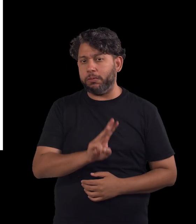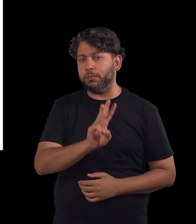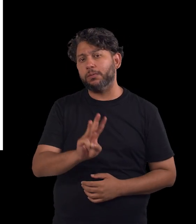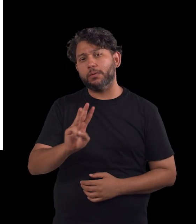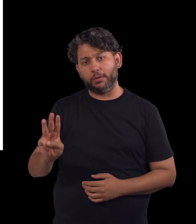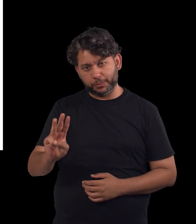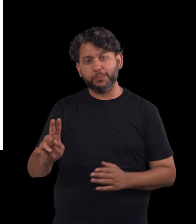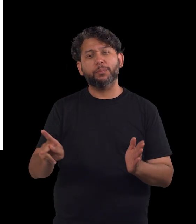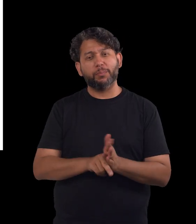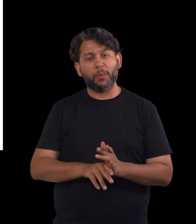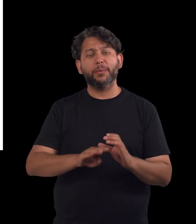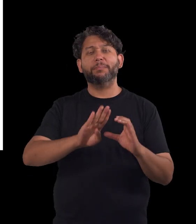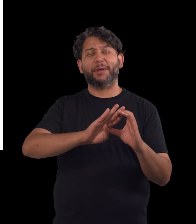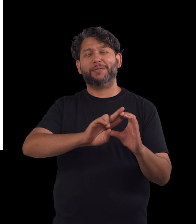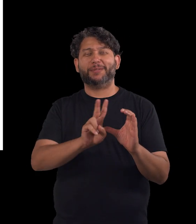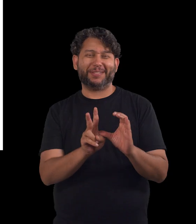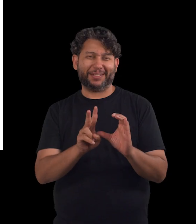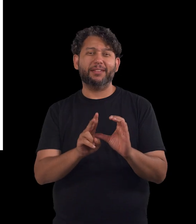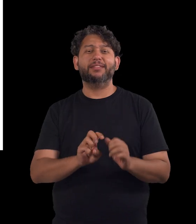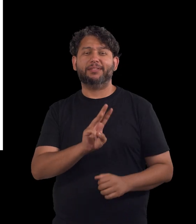gratuitamente no site da Bela Vista,